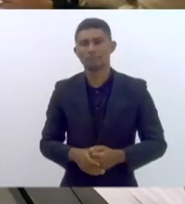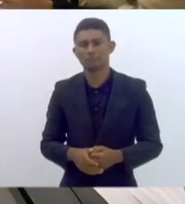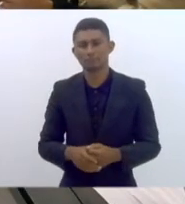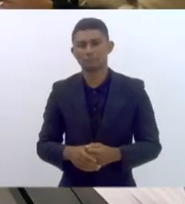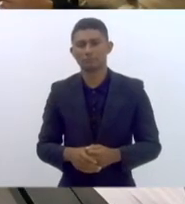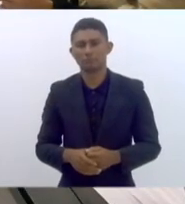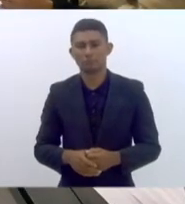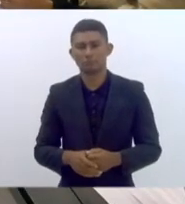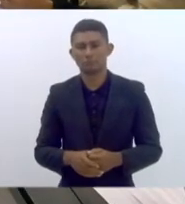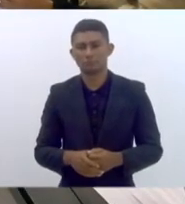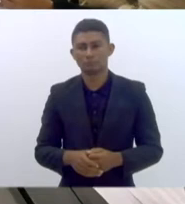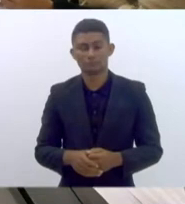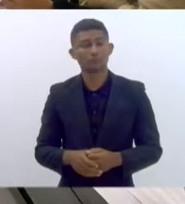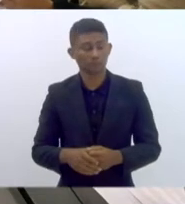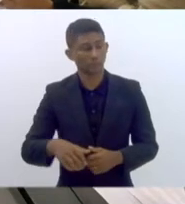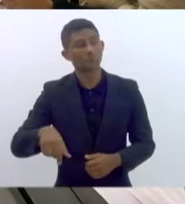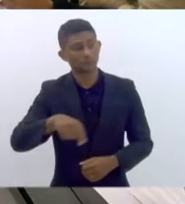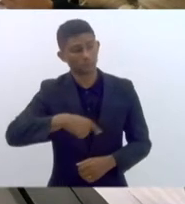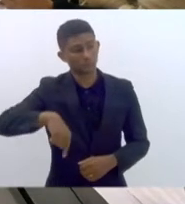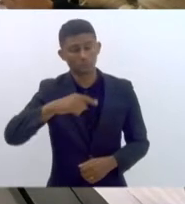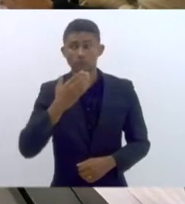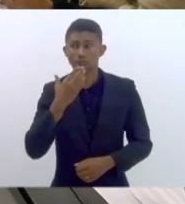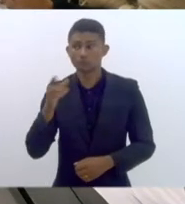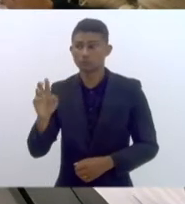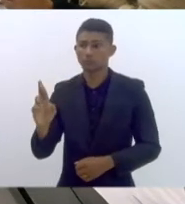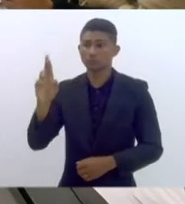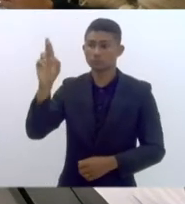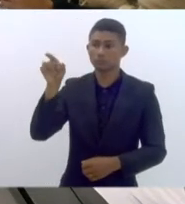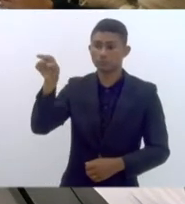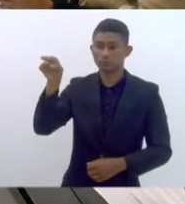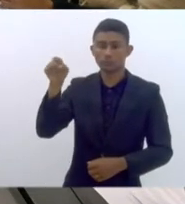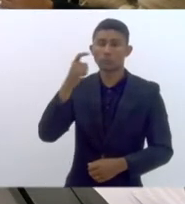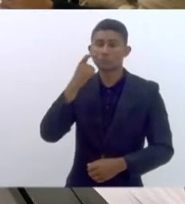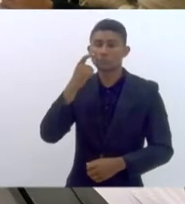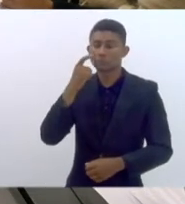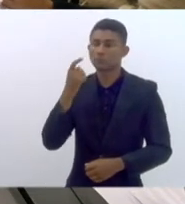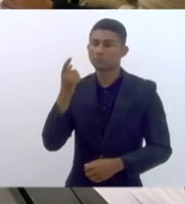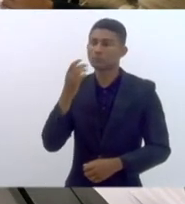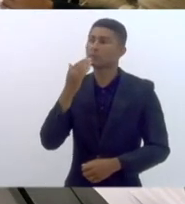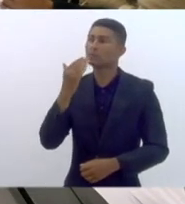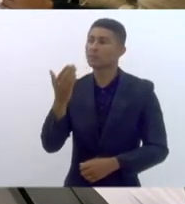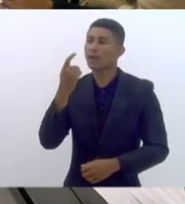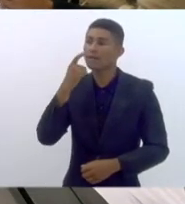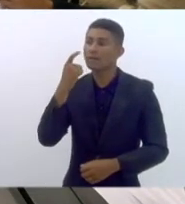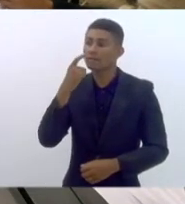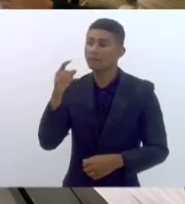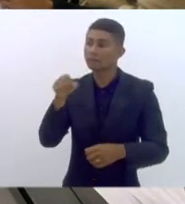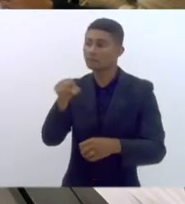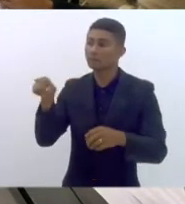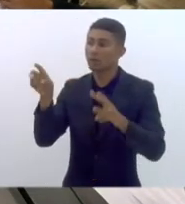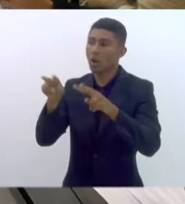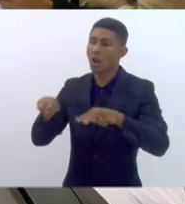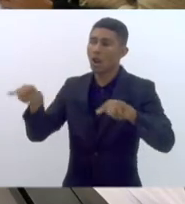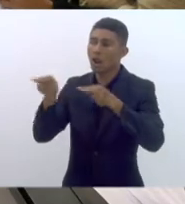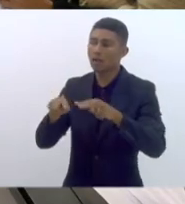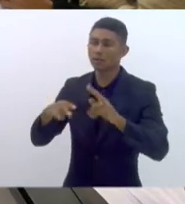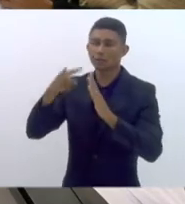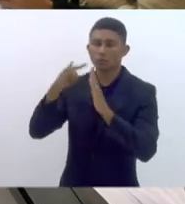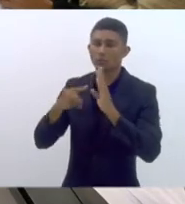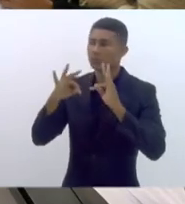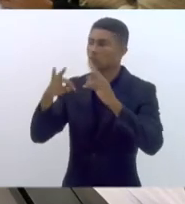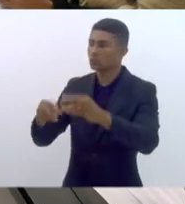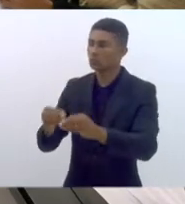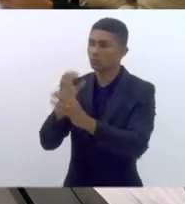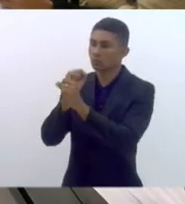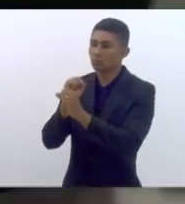é. A gente vai solicitar, então, uma superintendência responsável por conciliação financeira lá, e eles conseguem olhar todos os extratos, eles têm o controle de todos os